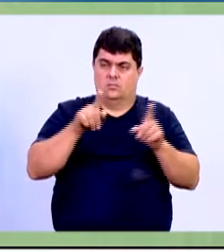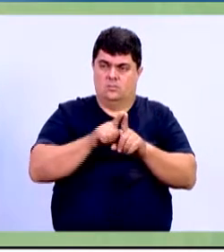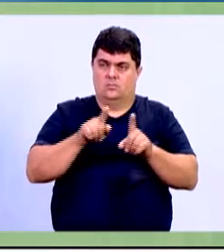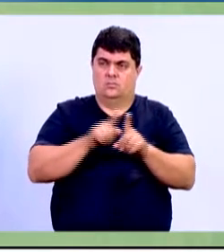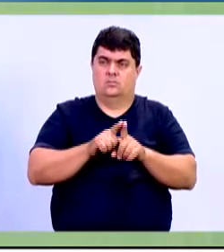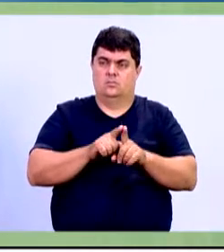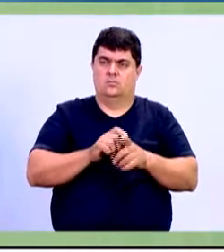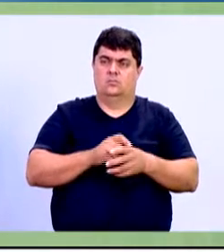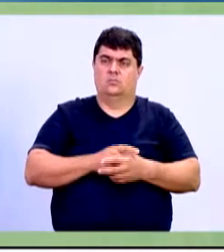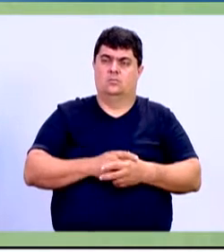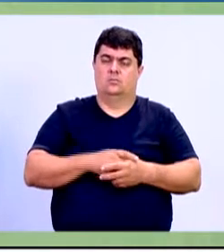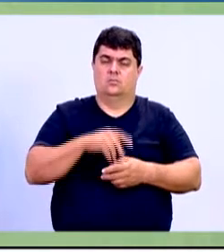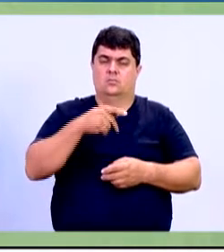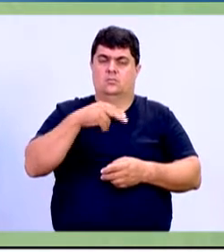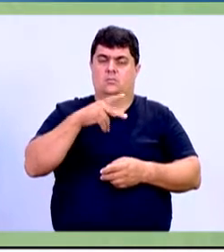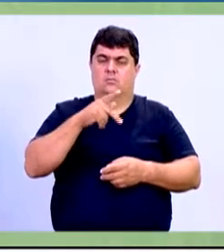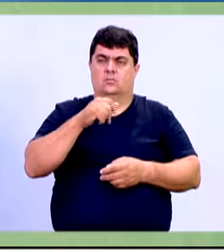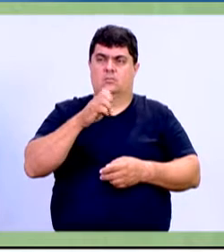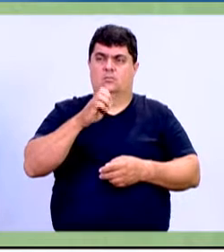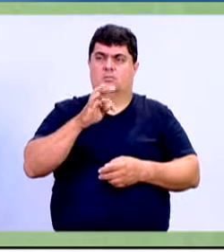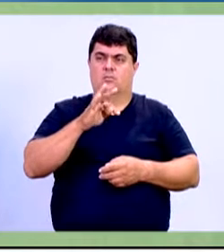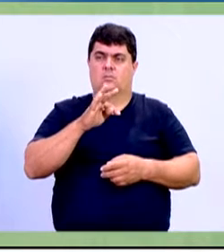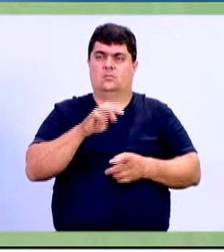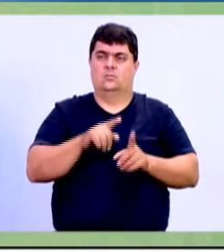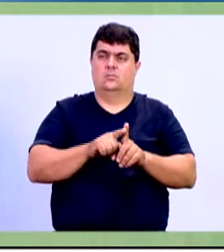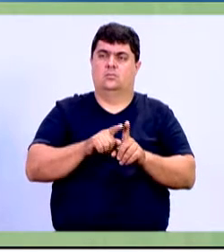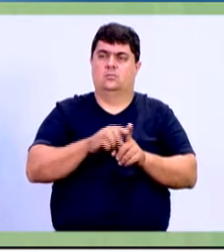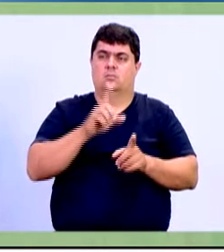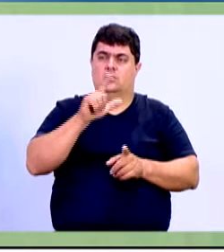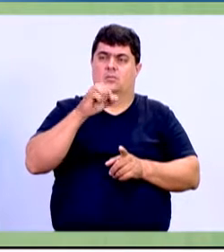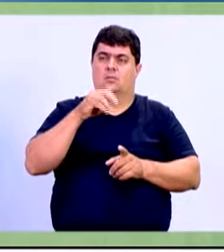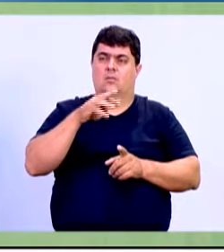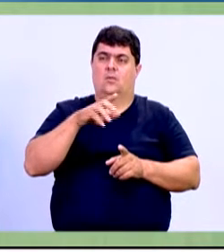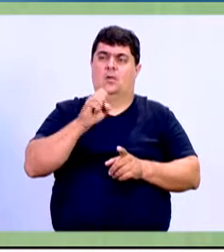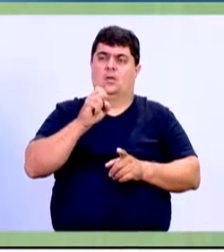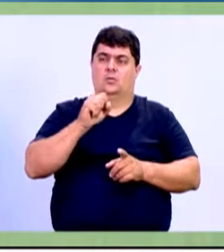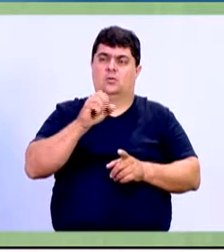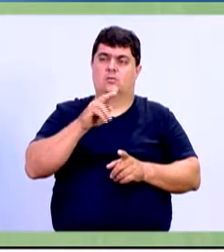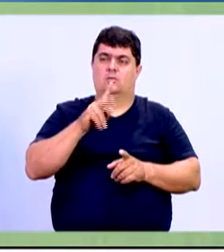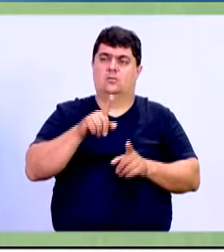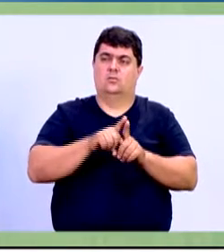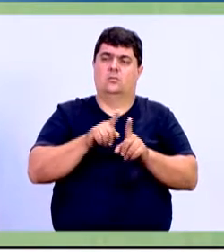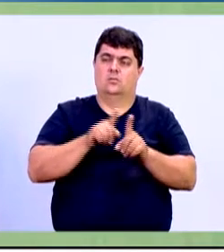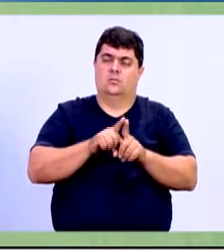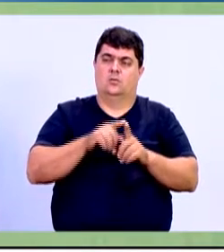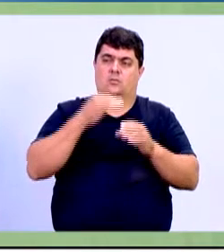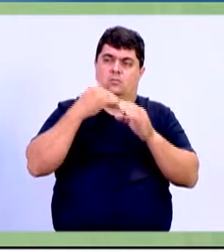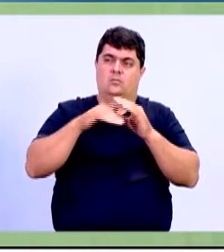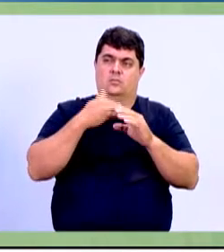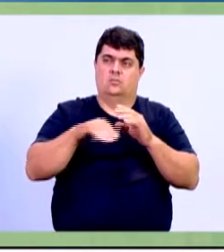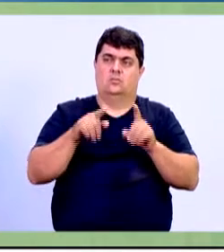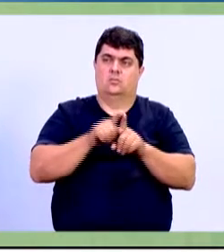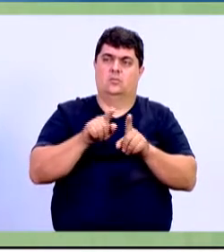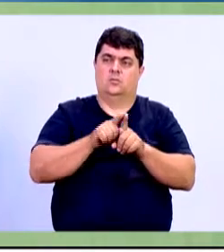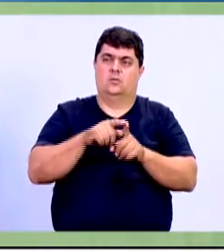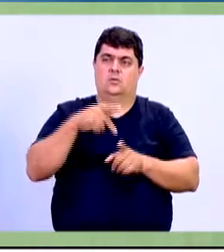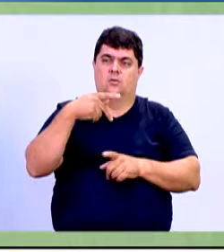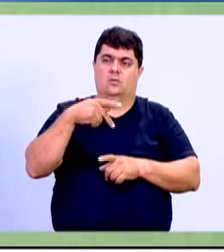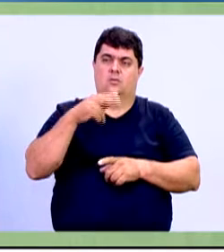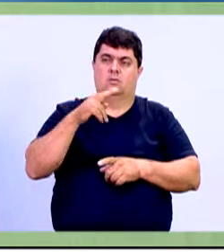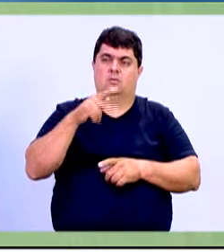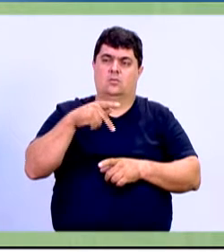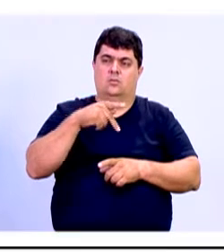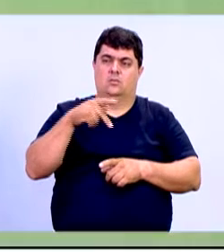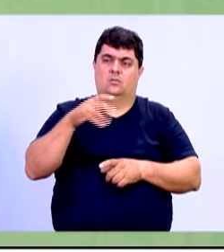para elaboração de questionário e formulários, Zimbra, servidor de e-mail, software livre, e o Puppet, também